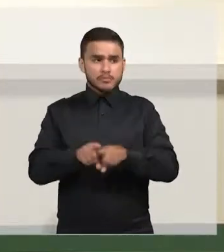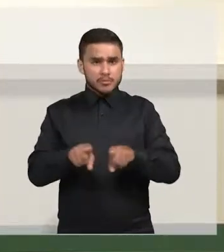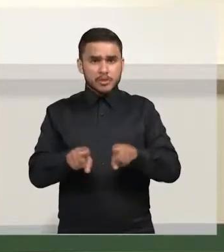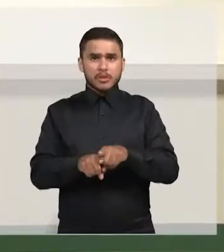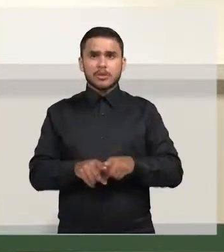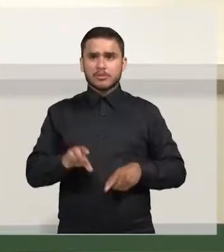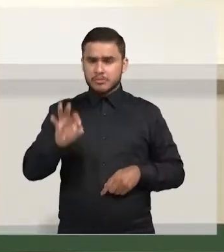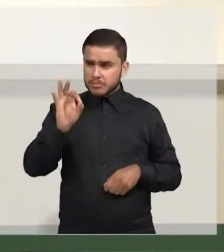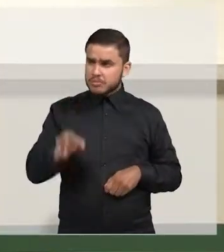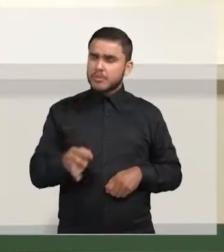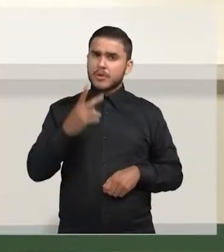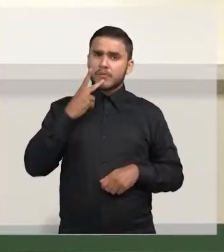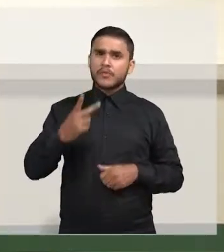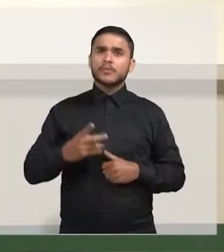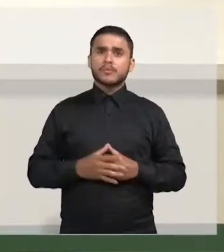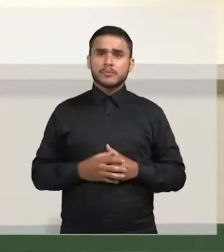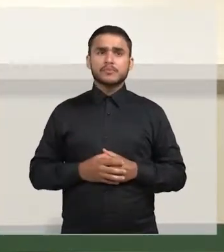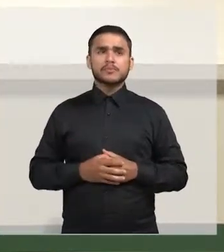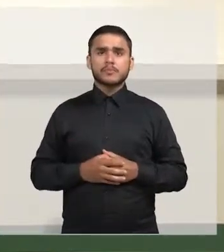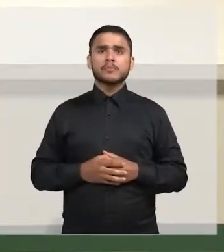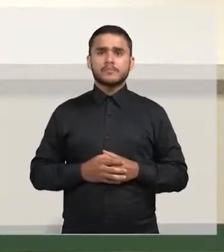num ponto muito interessante aí.